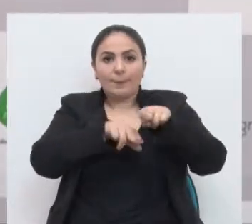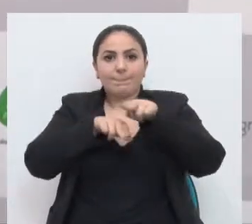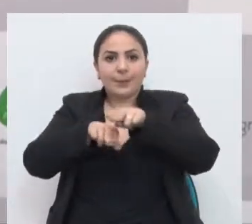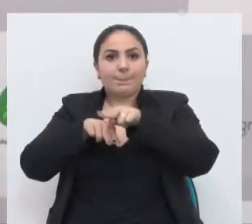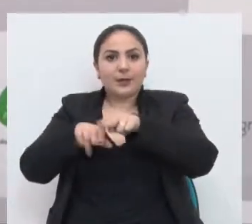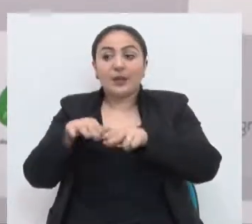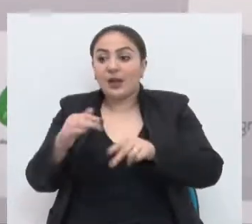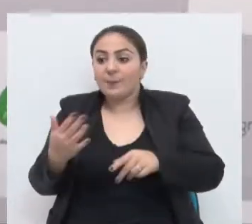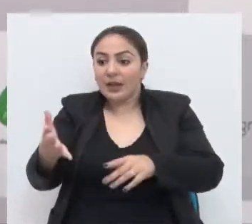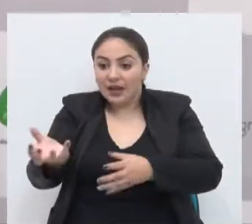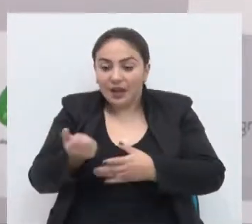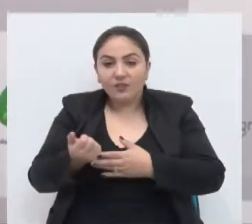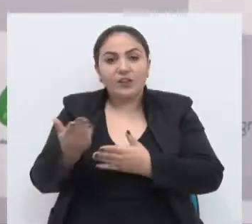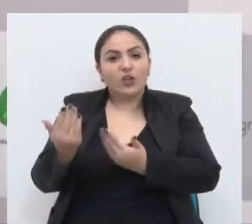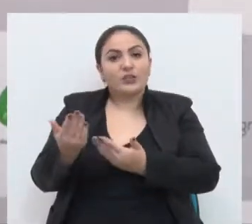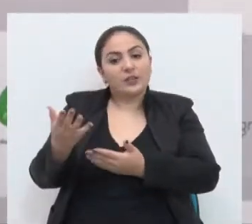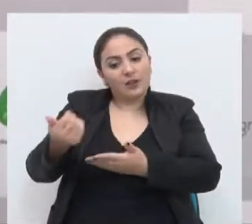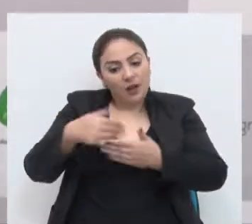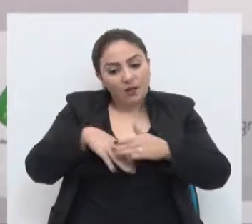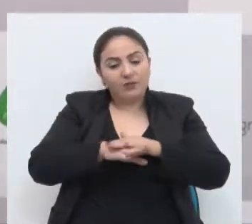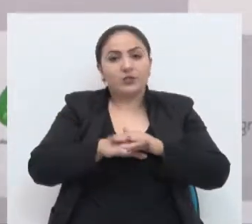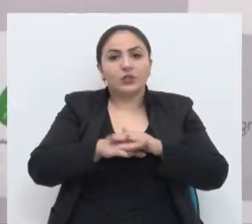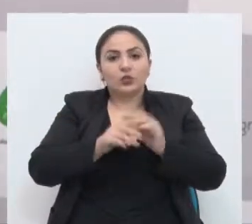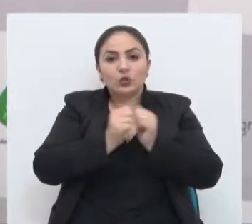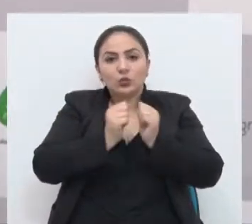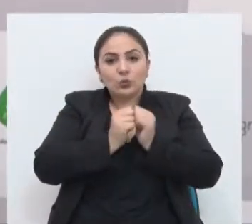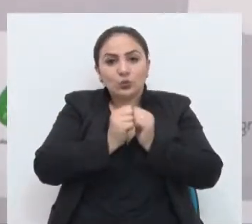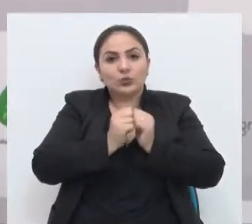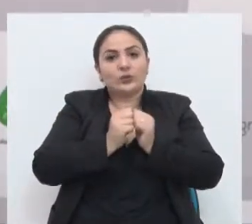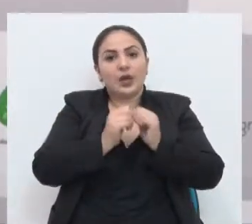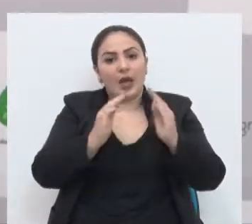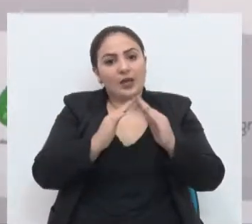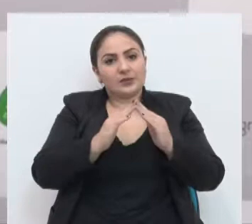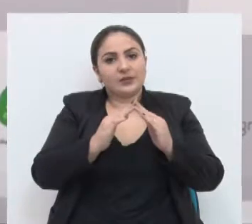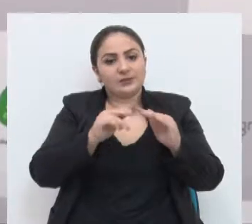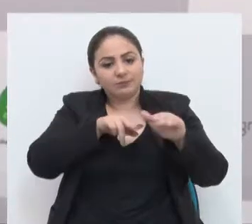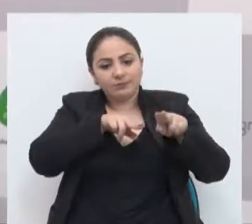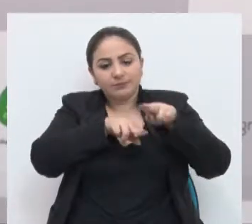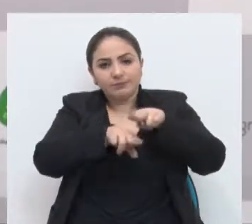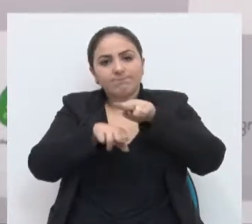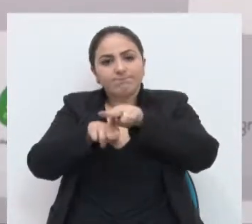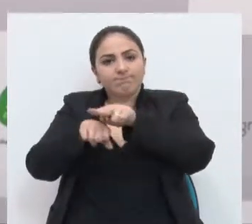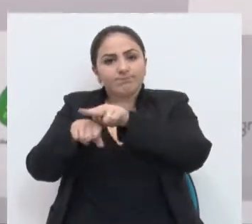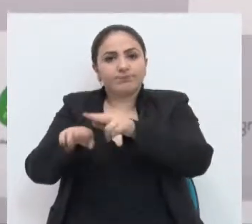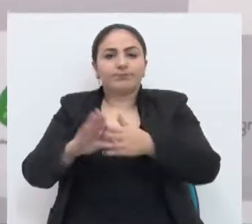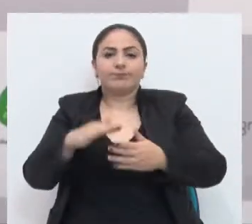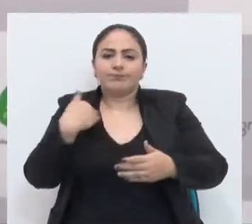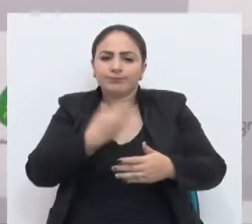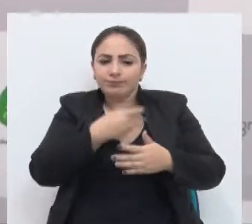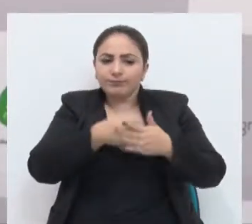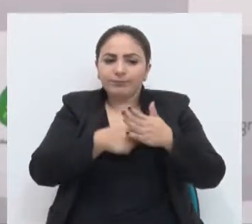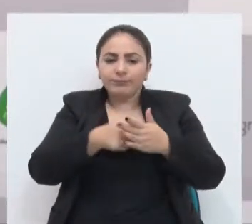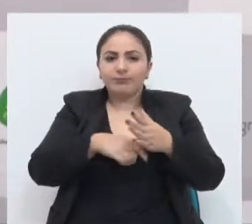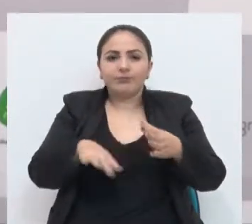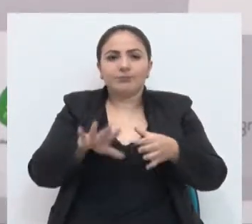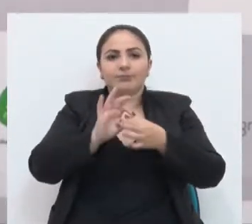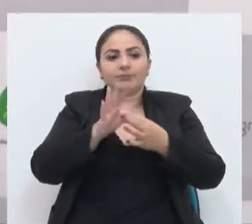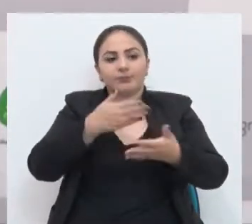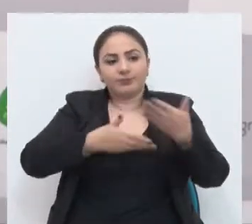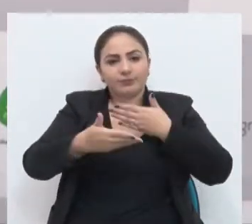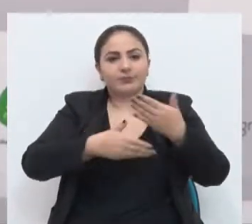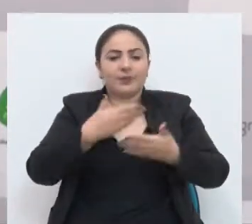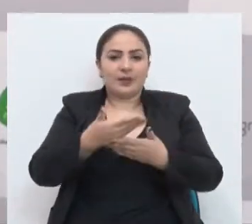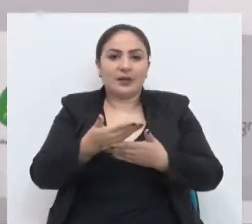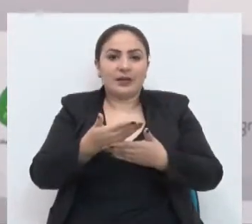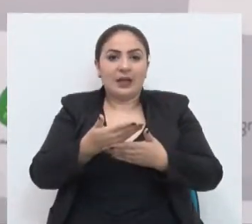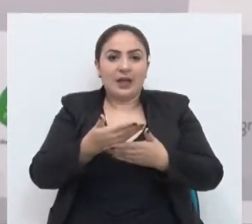internato, de recolher e tal. Nos últimos anos que trabalhei lá, tentamos anexar também